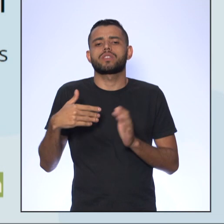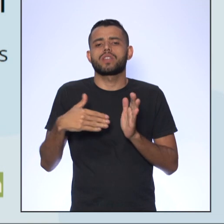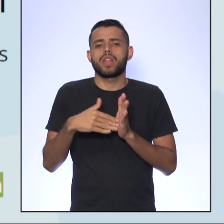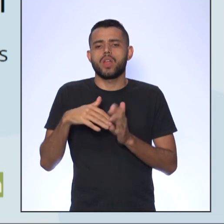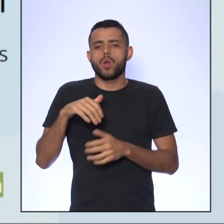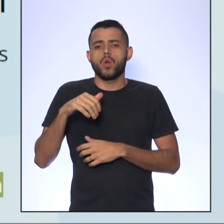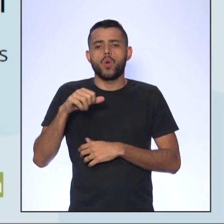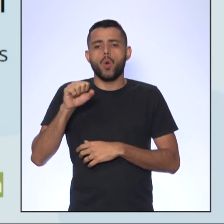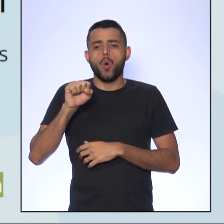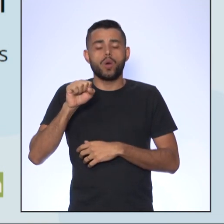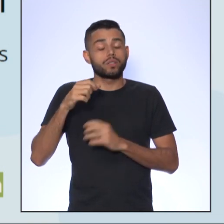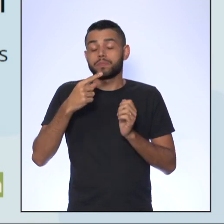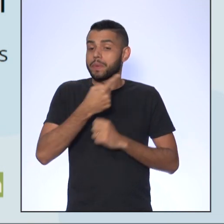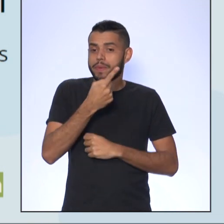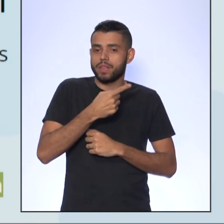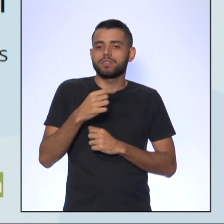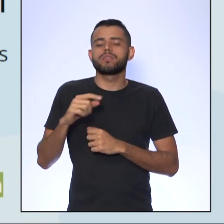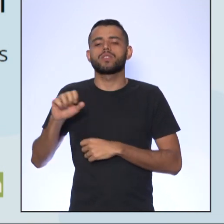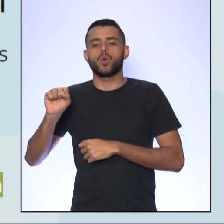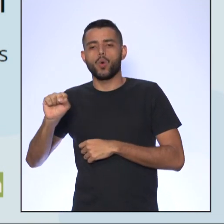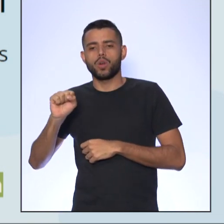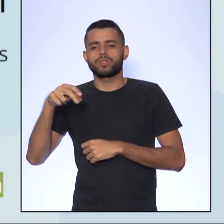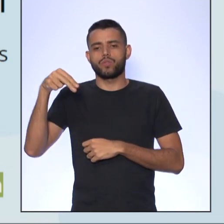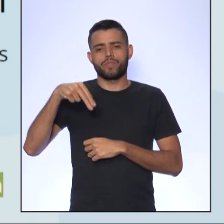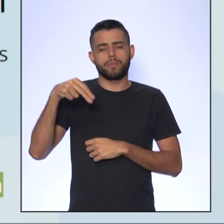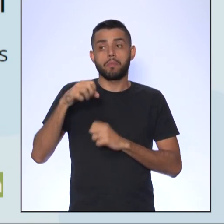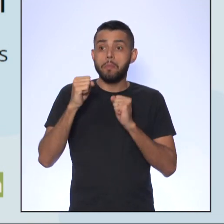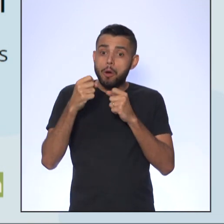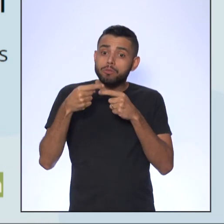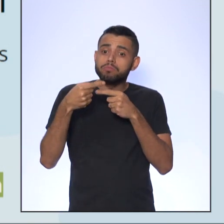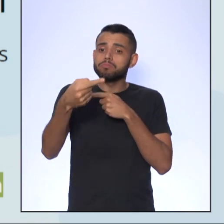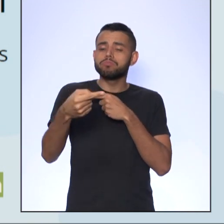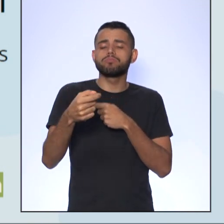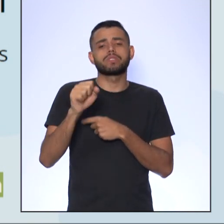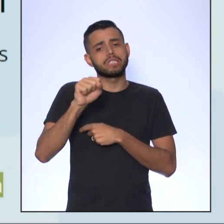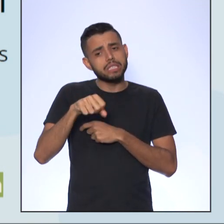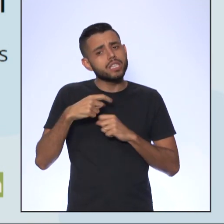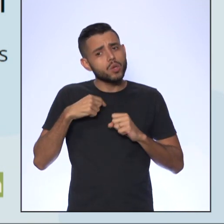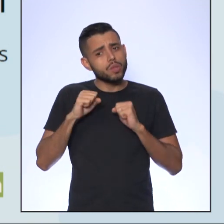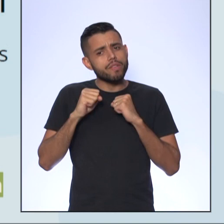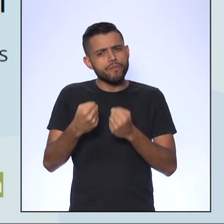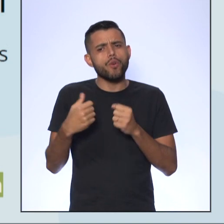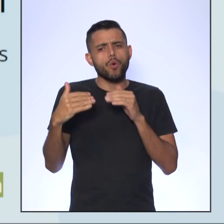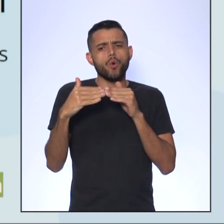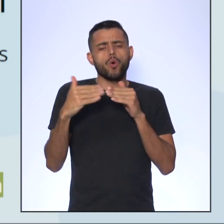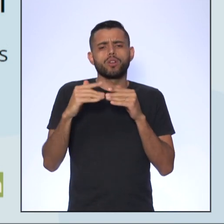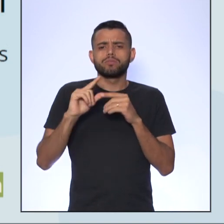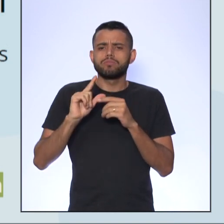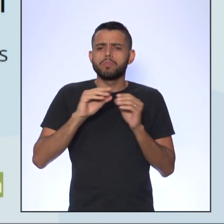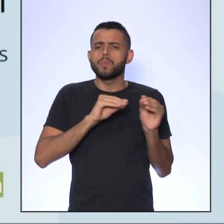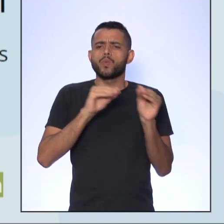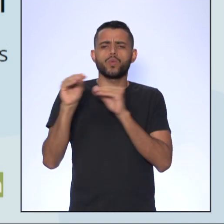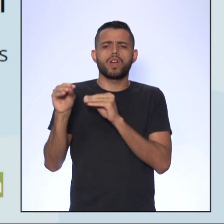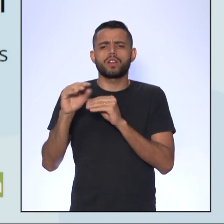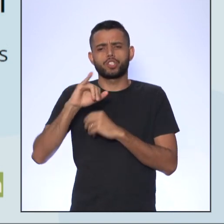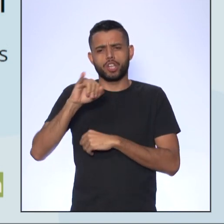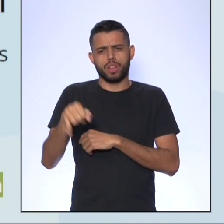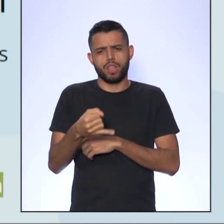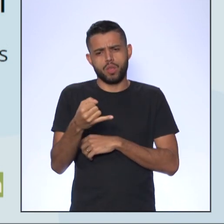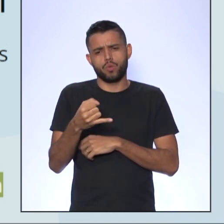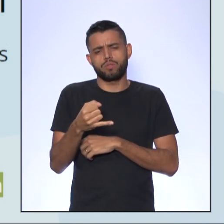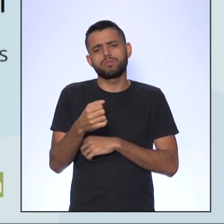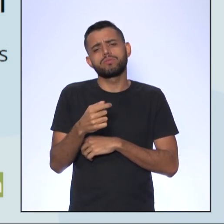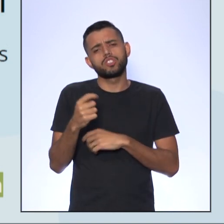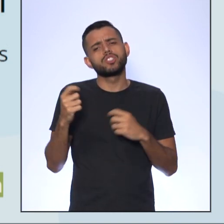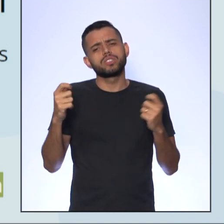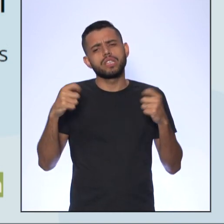novembro, certo? Pode adiar? Pode. Eu defendo, inclusive, que faça isso e que adie para janeiro, por exemplo. Seria já um